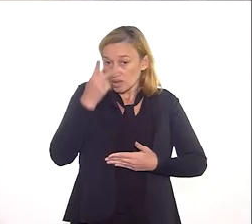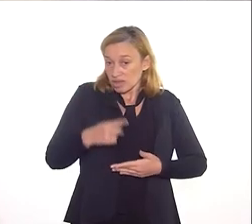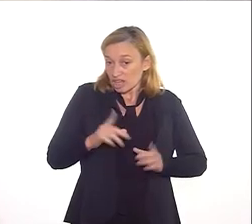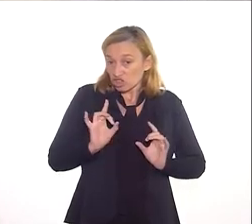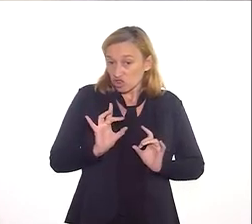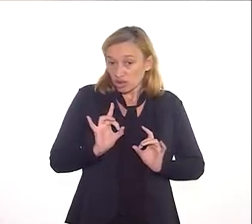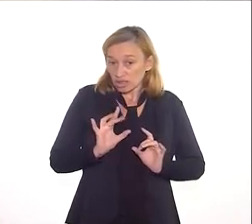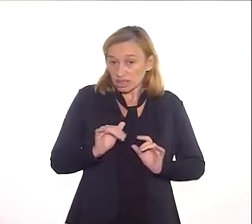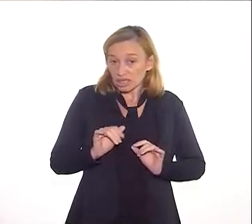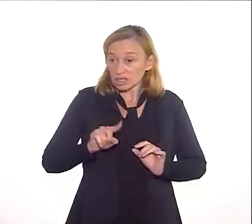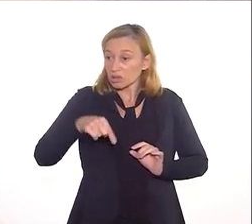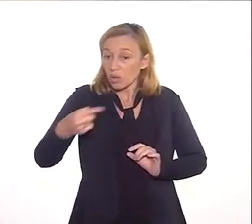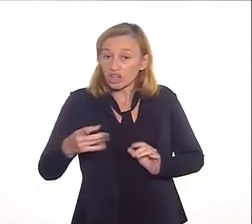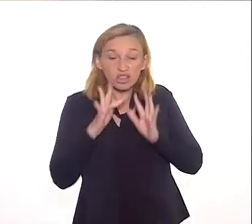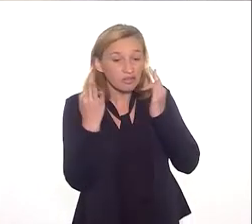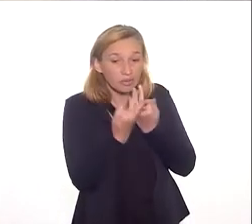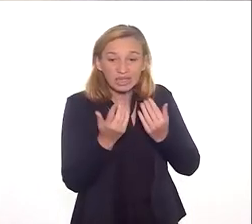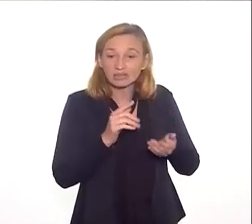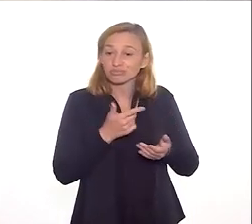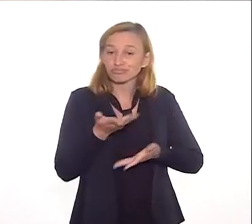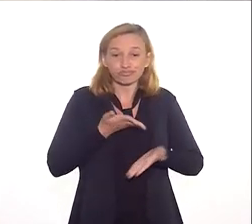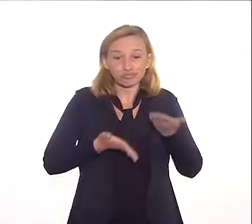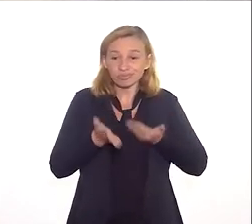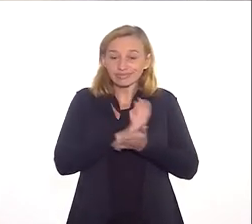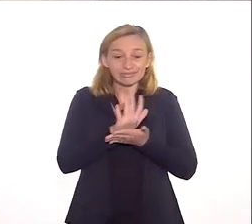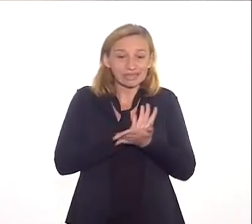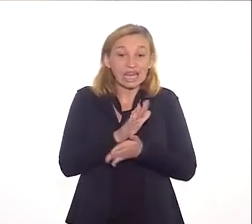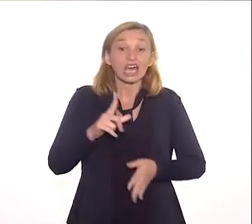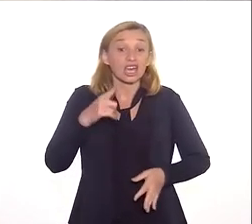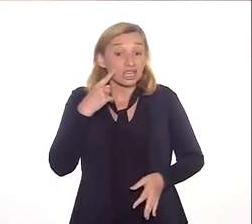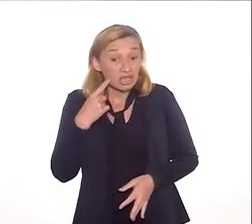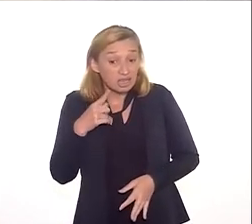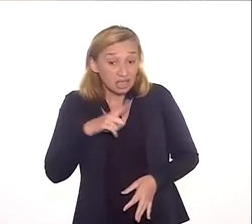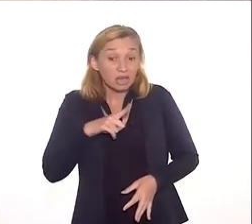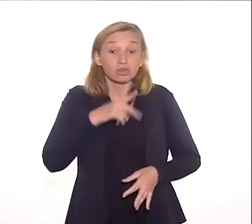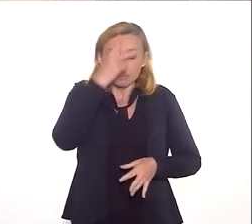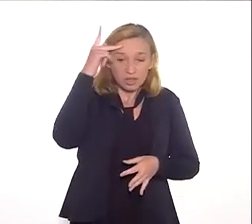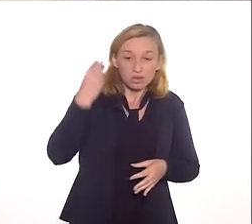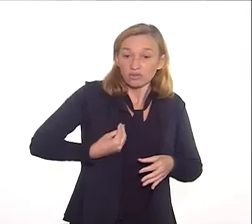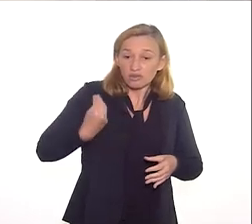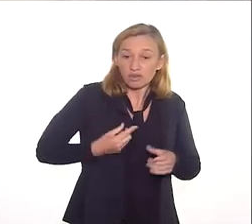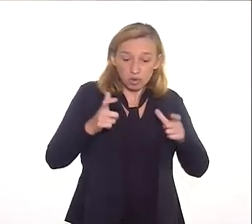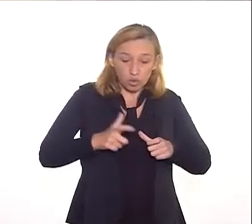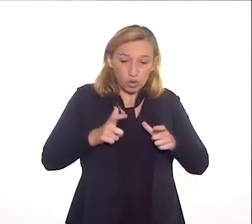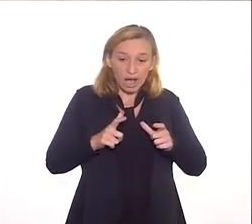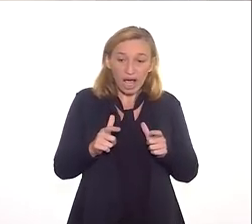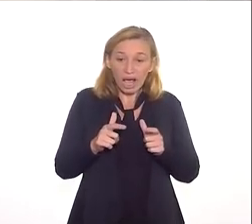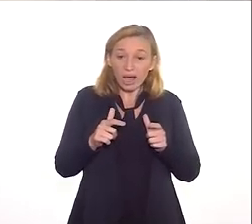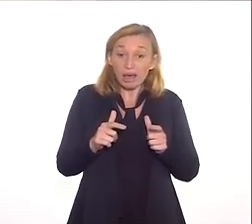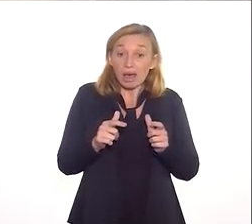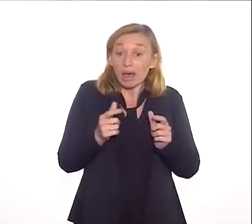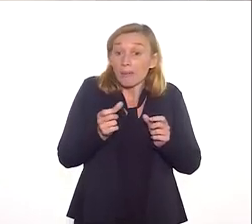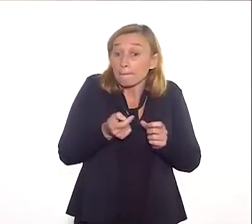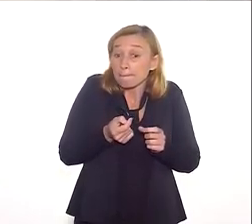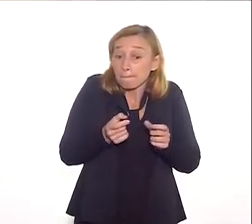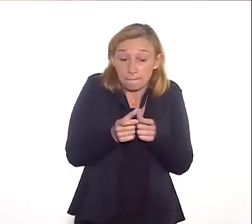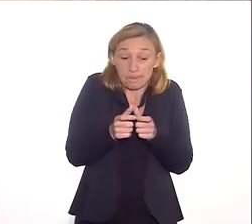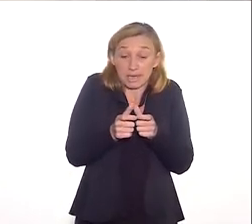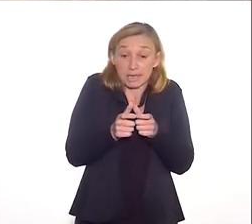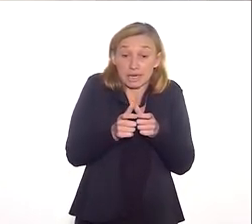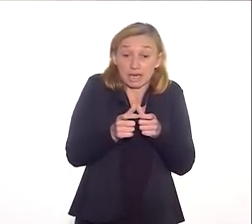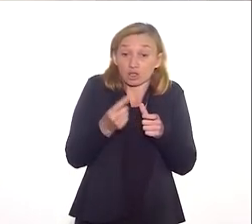por uma questão socioeconômica cultural, né, nós temos muitas pessoas vivendo em ambientes pequenos, às vezes um ou dois ou três